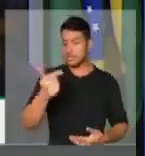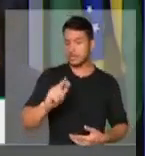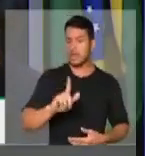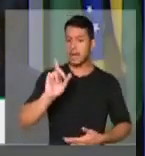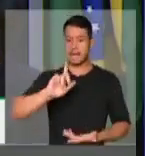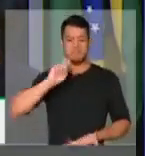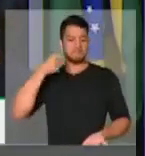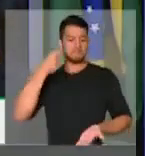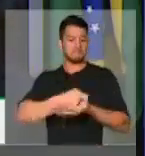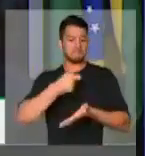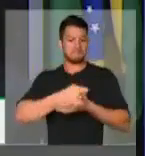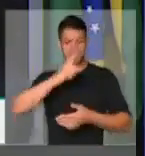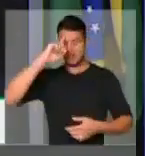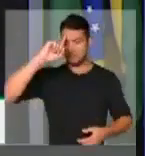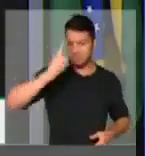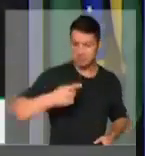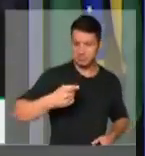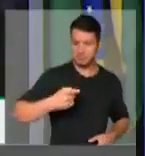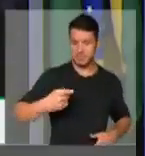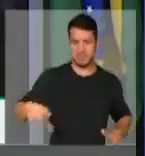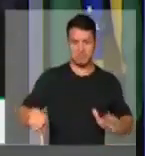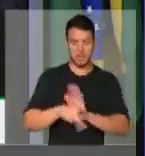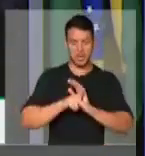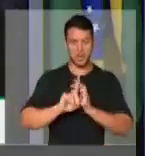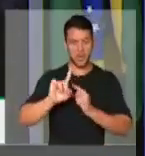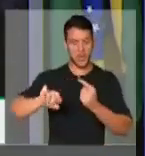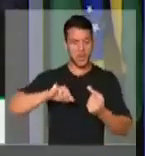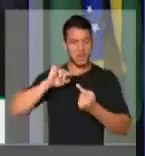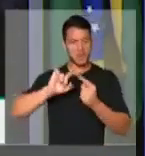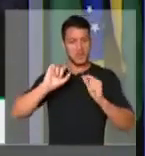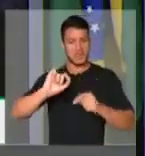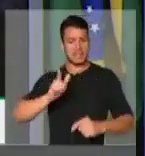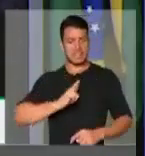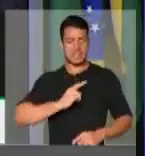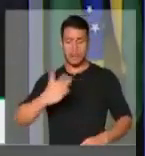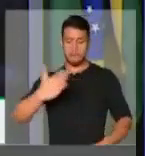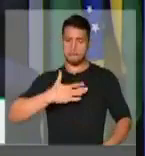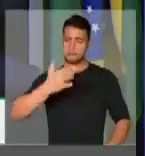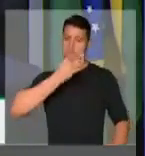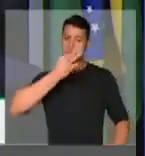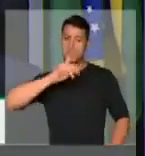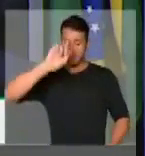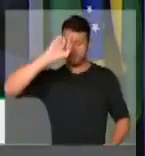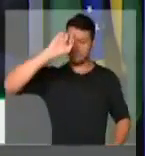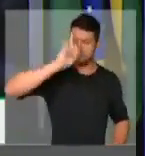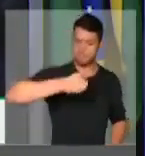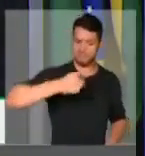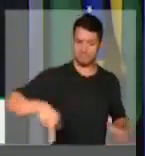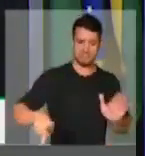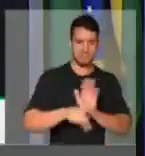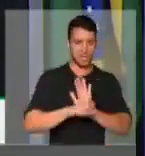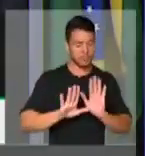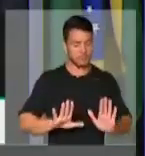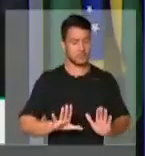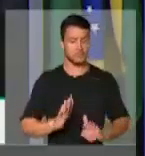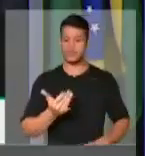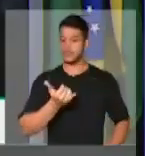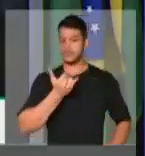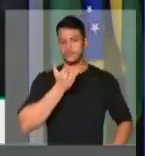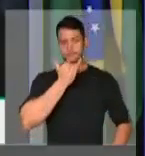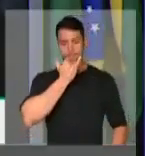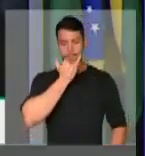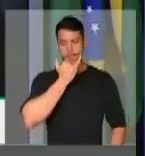regime autoritário, ditadura que visa impor sobre a maioria os interesses de um pequeno e seleto grupo neste